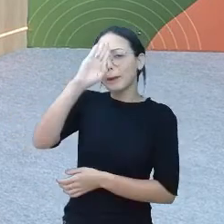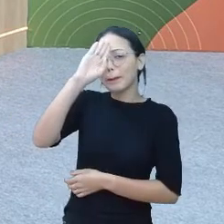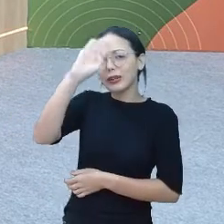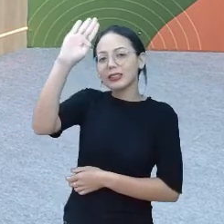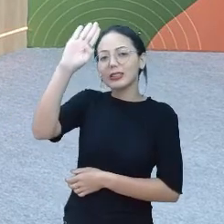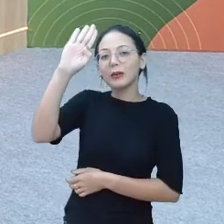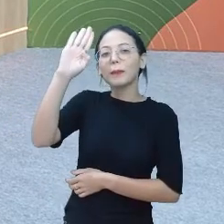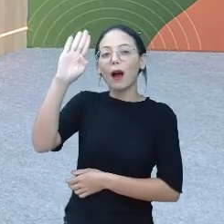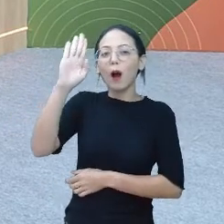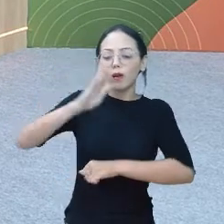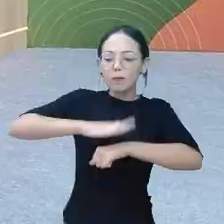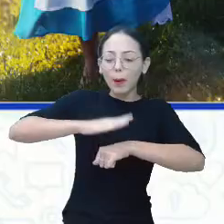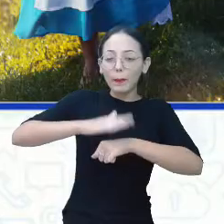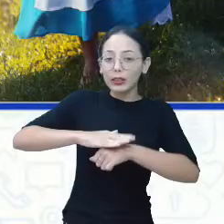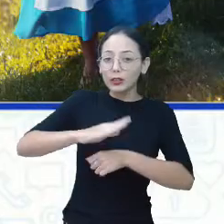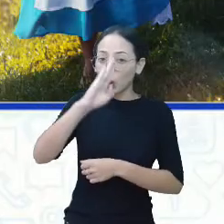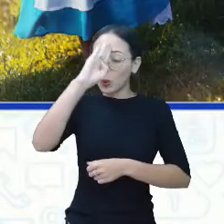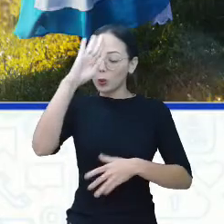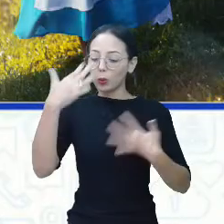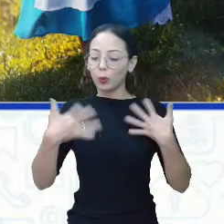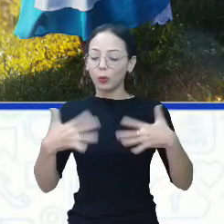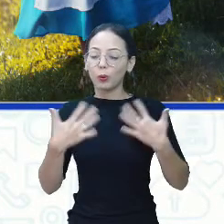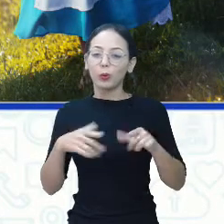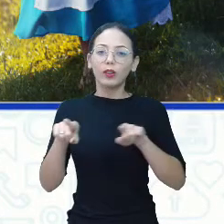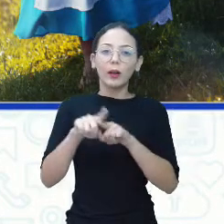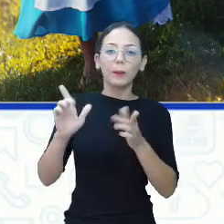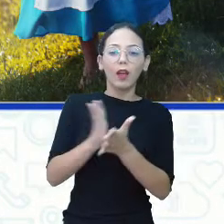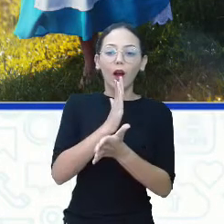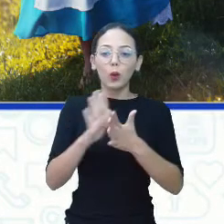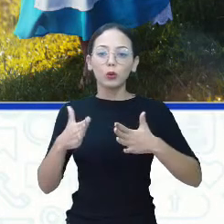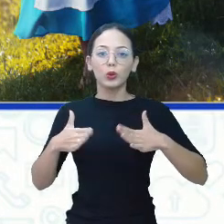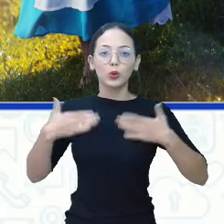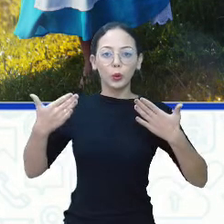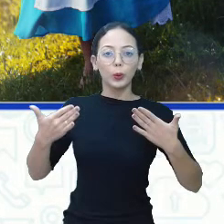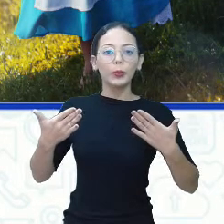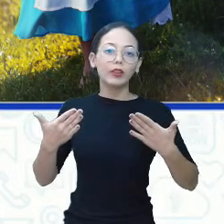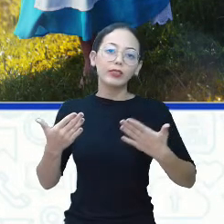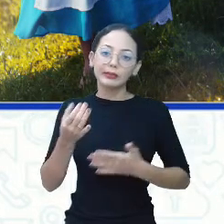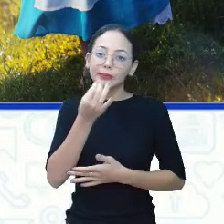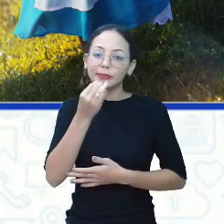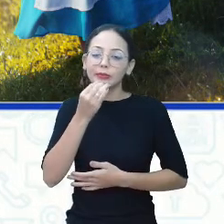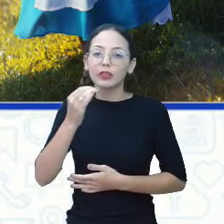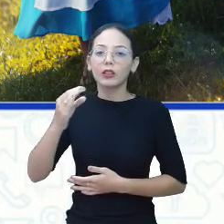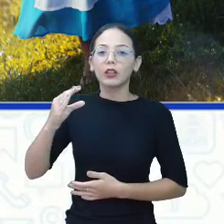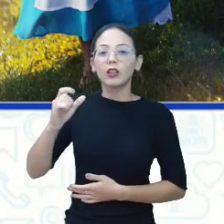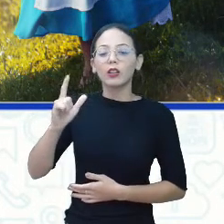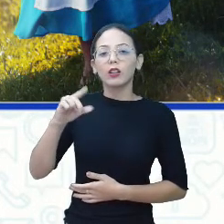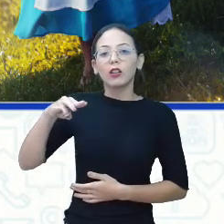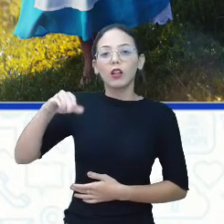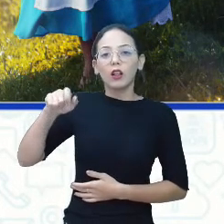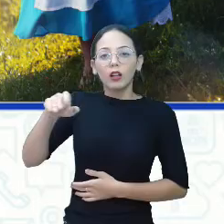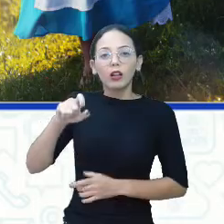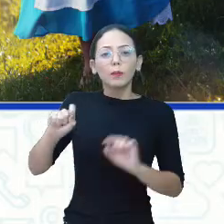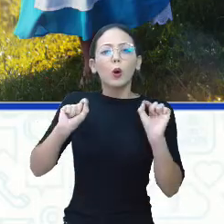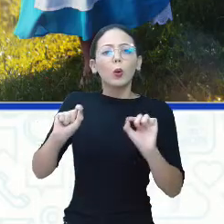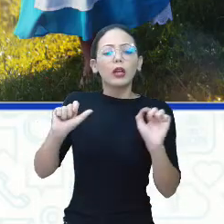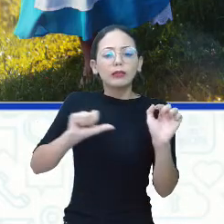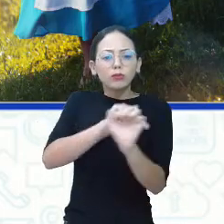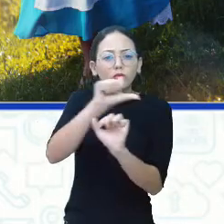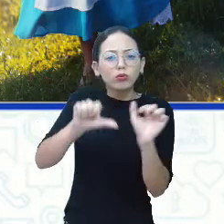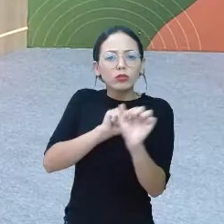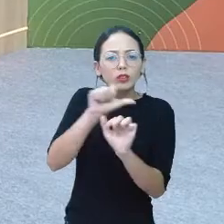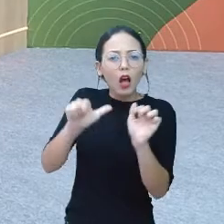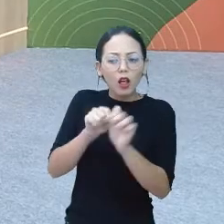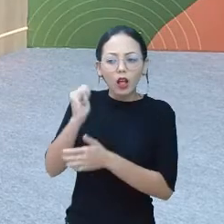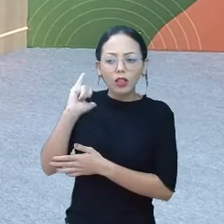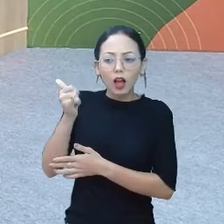conflito da narrativa. Ele também pode trazer algum elemento de surpresa ao enredo. Normalmente o clímax é quando há uma virada narrativa. É